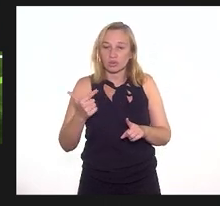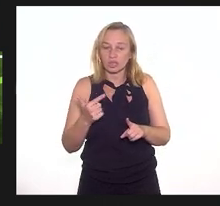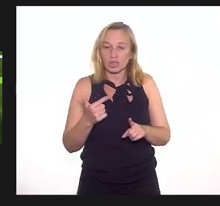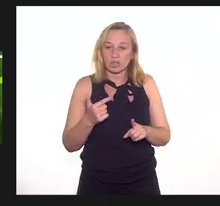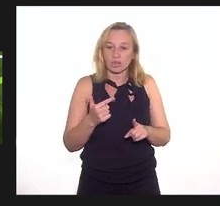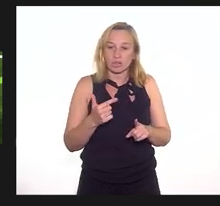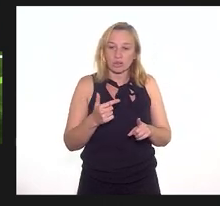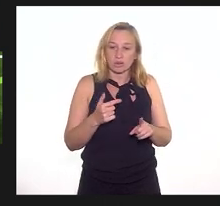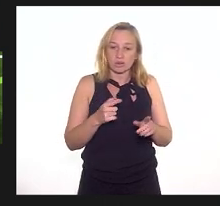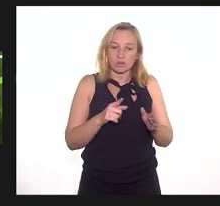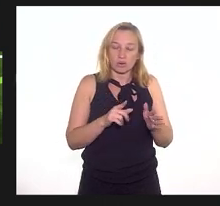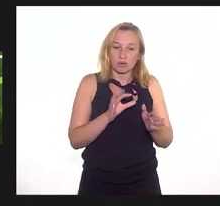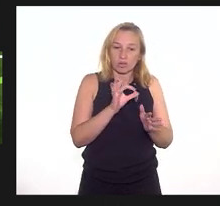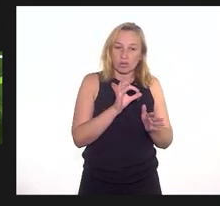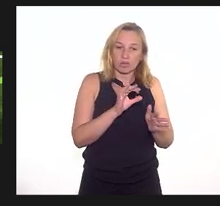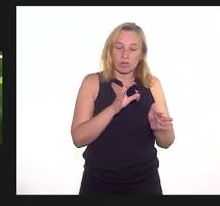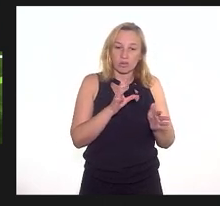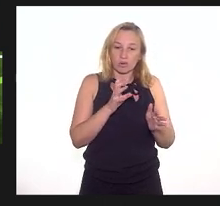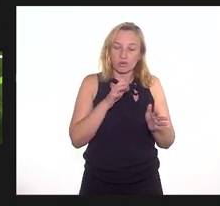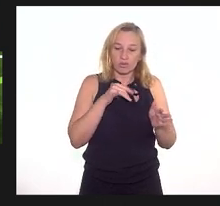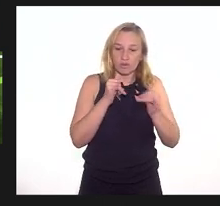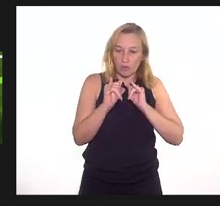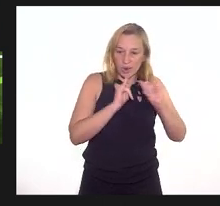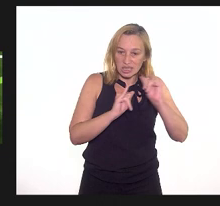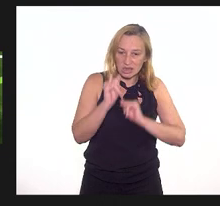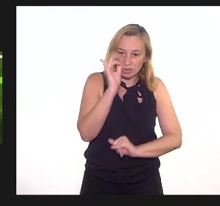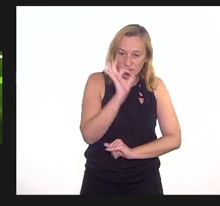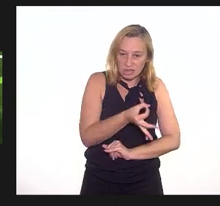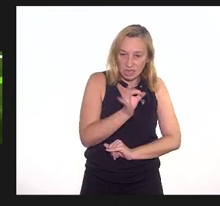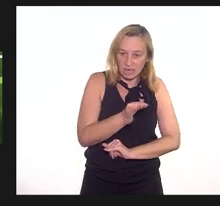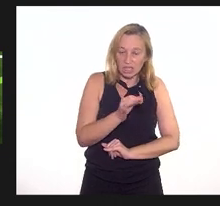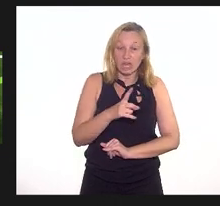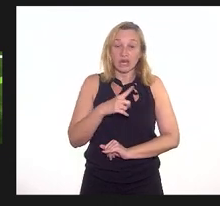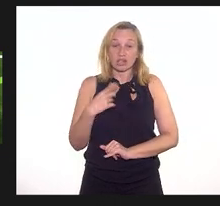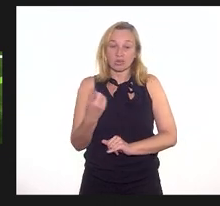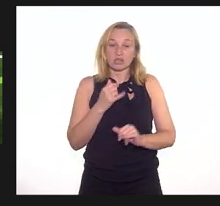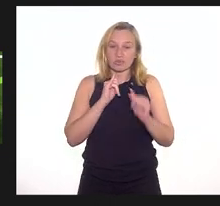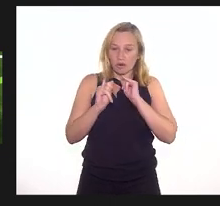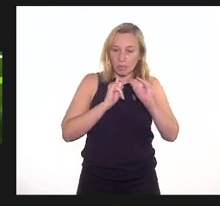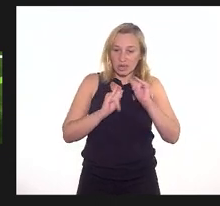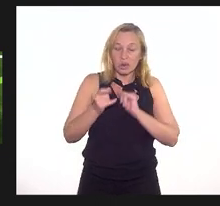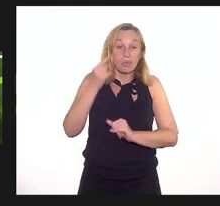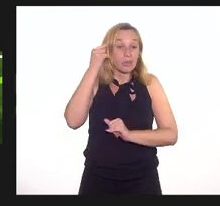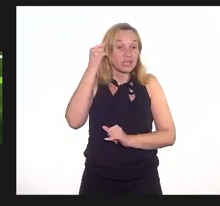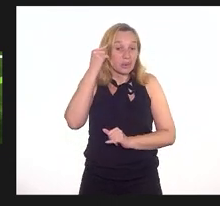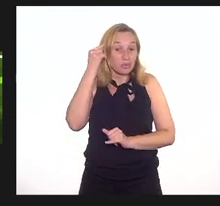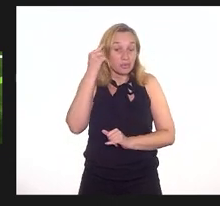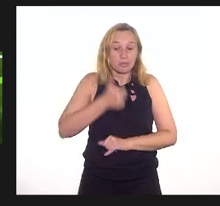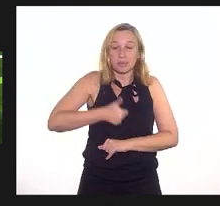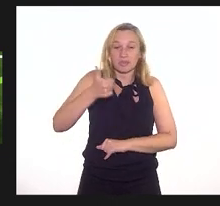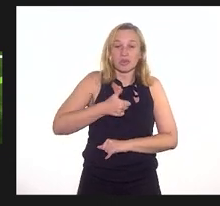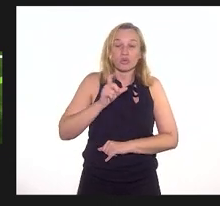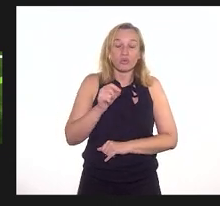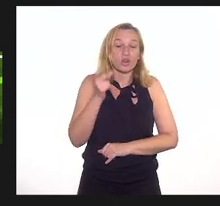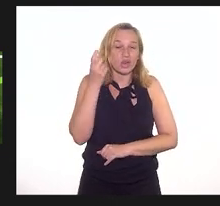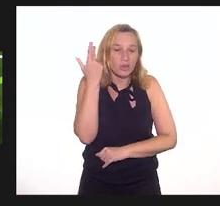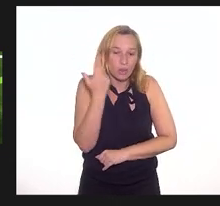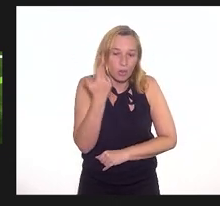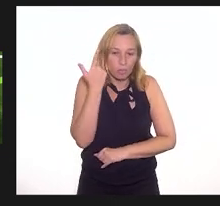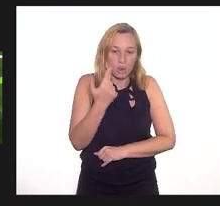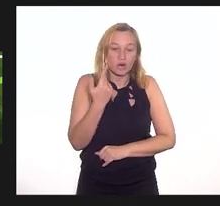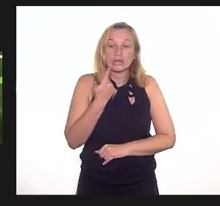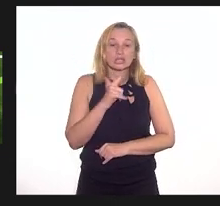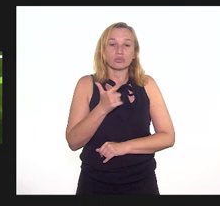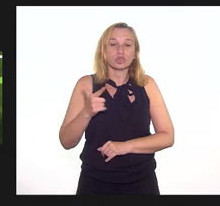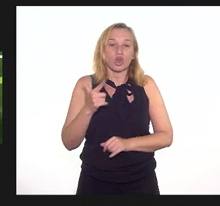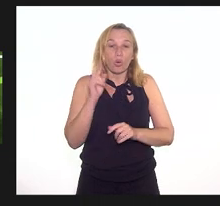clínica precoce. Na nossa formação médica, a gente é treinado para pensar primeiro no que é mais comum. Então, de uma certa forma, a gente não tem o